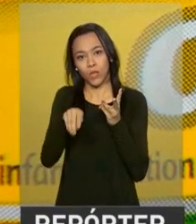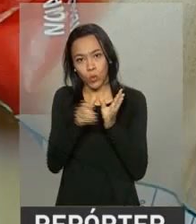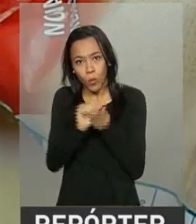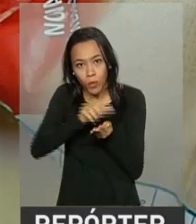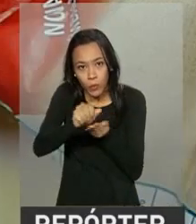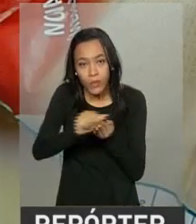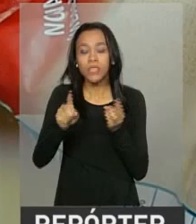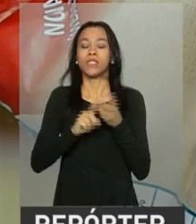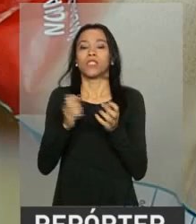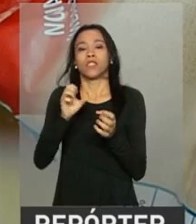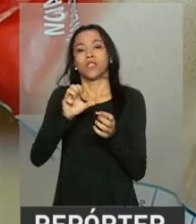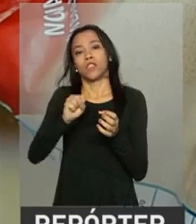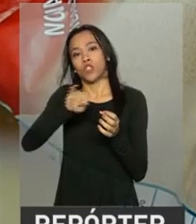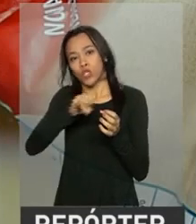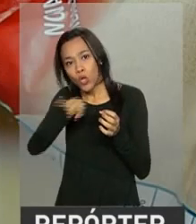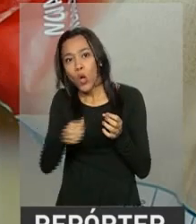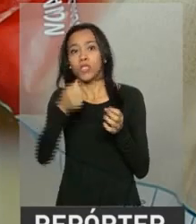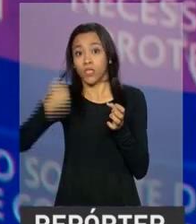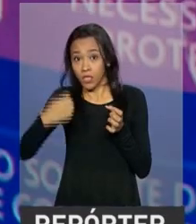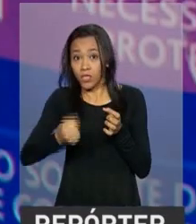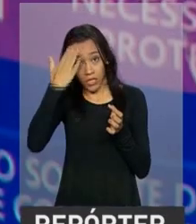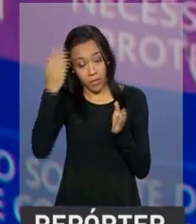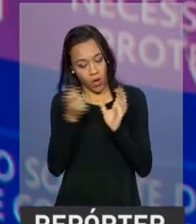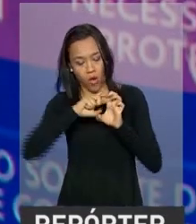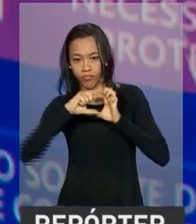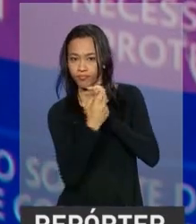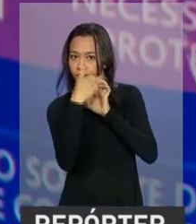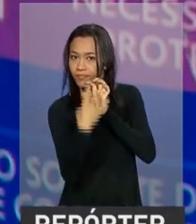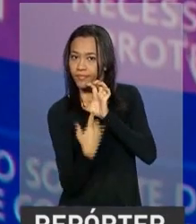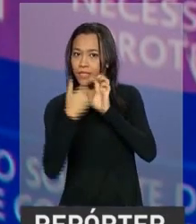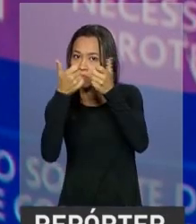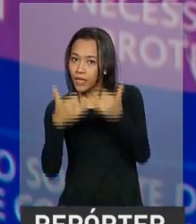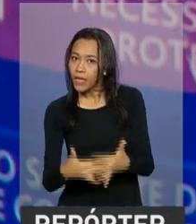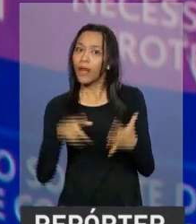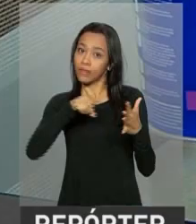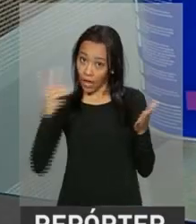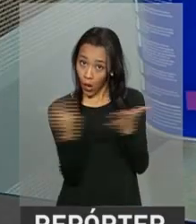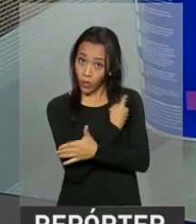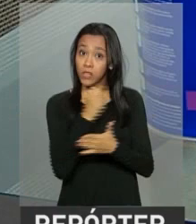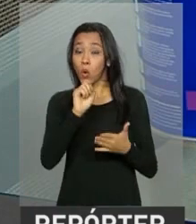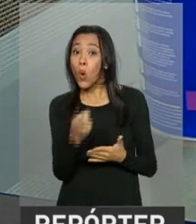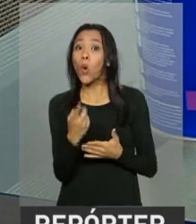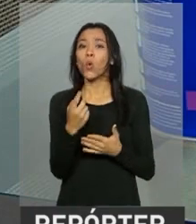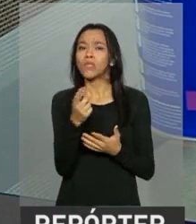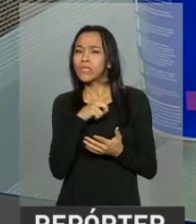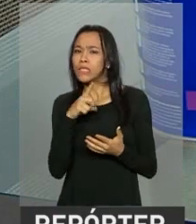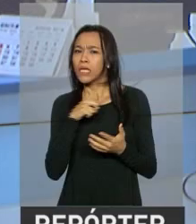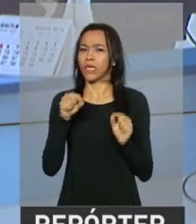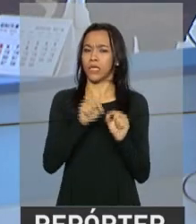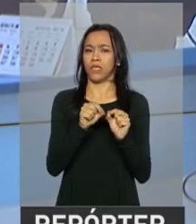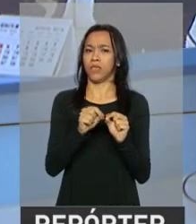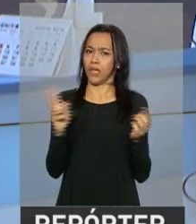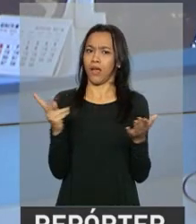soja e leite. O alerta deve ser feito quando o produto tiver um ingrediente, derivados dele ou apenas traços do